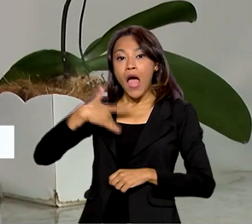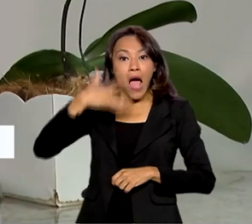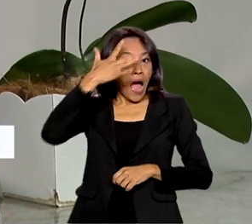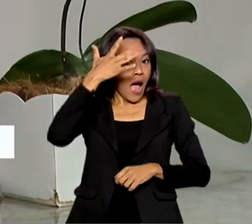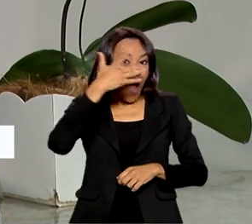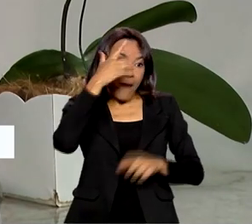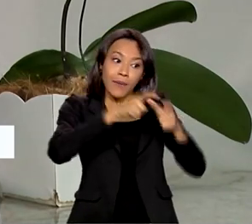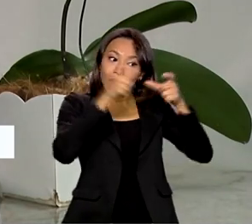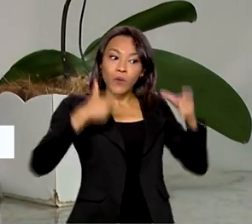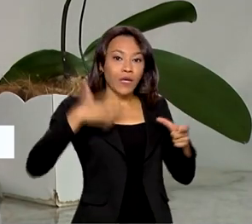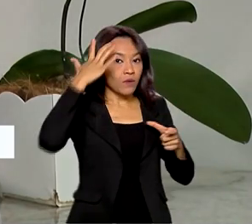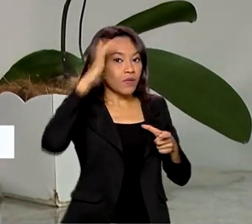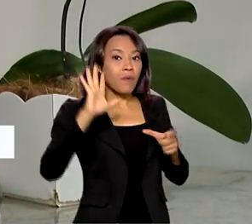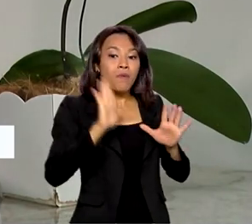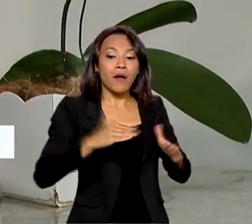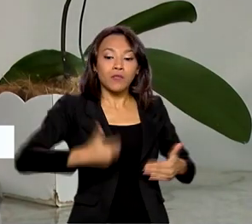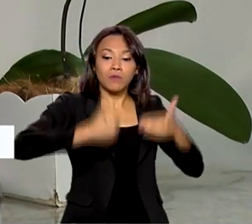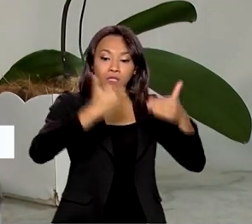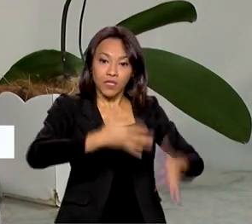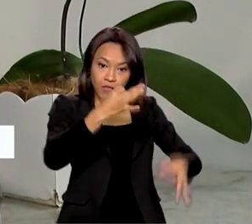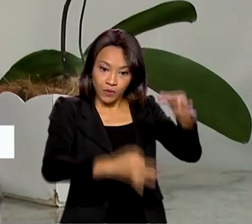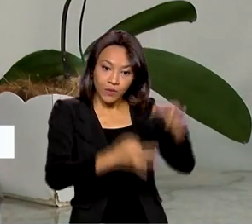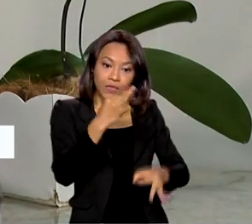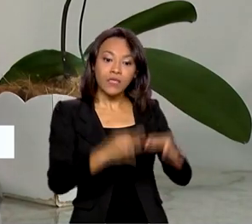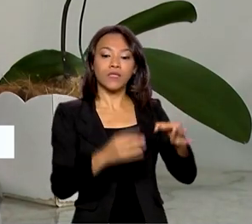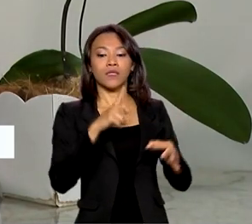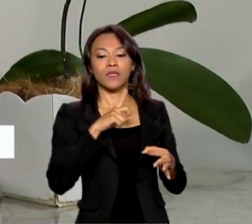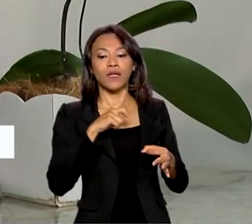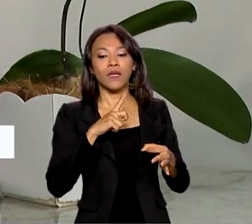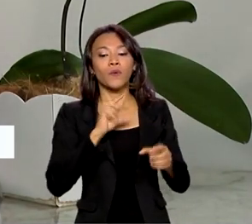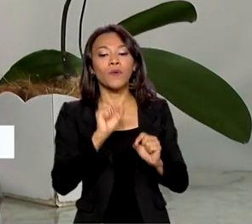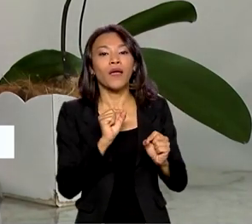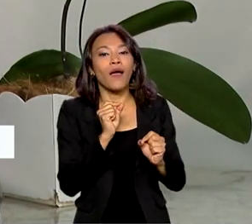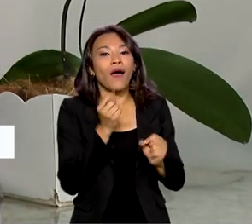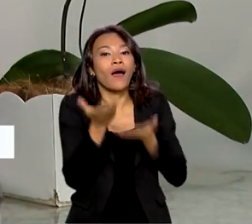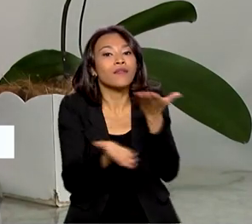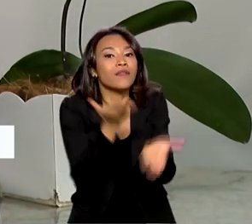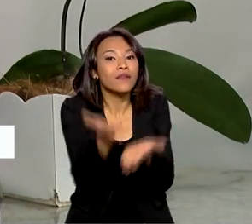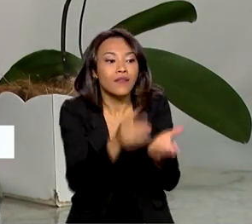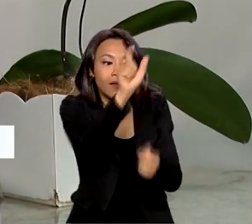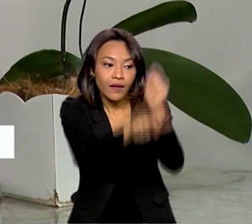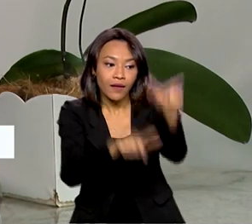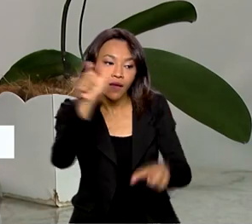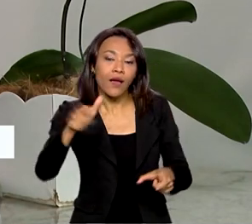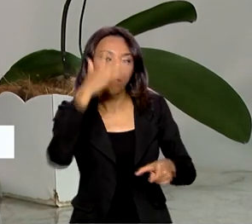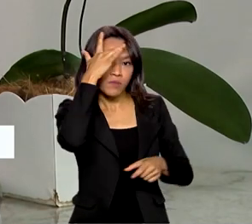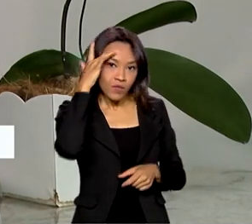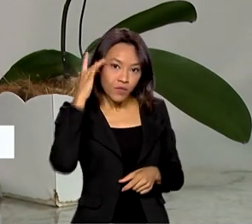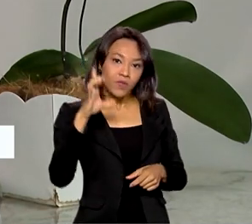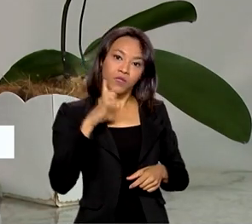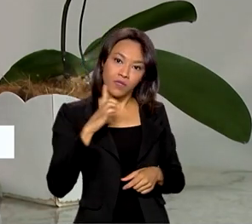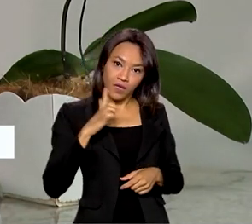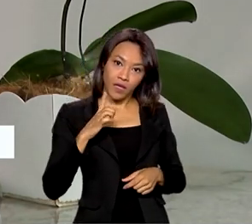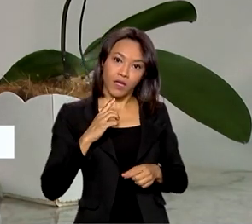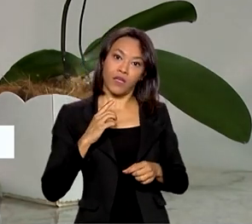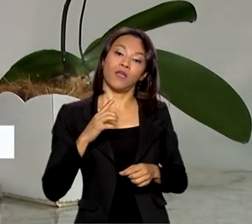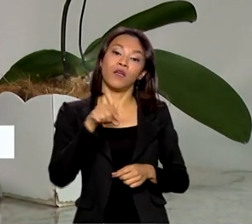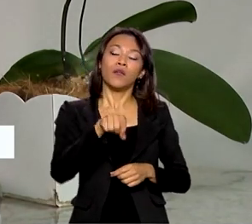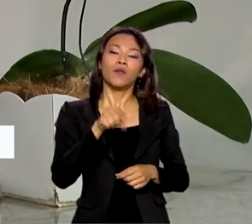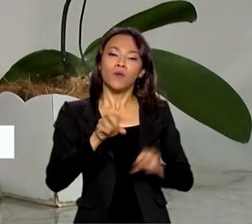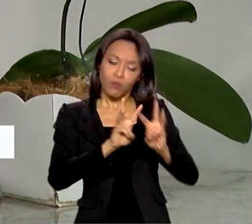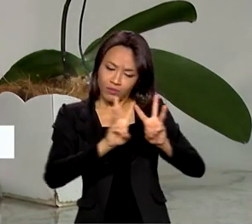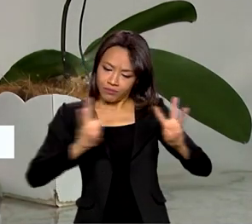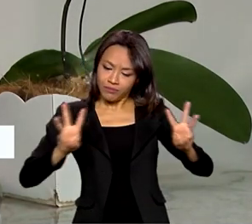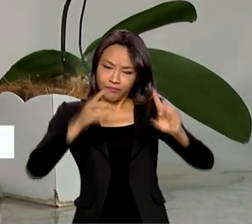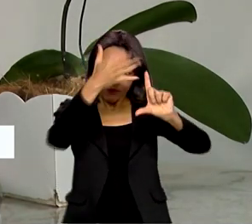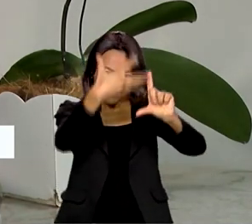Ministério da Justiça e segurança pública tem um papel até de atender a um consumidor a gente tem aí o consumidor.gov queria